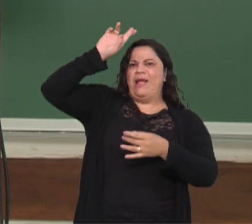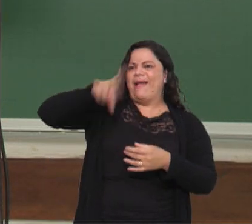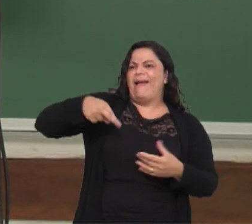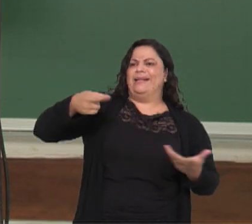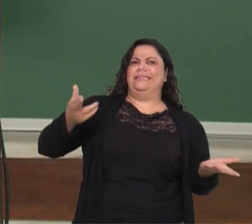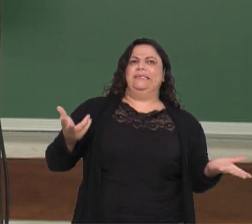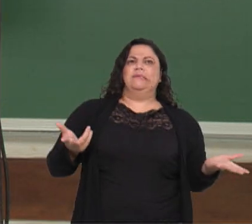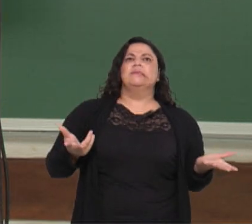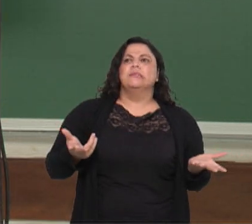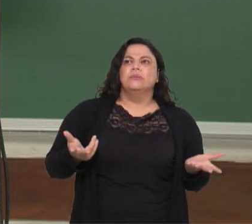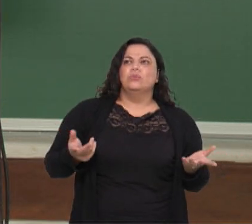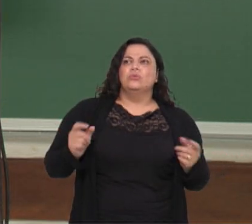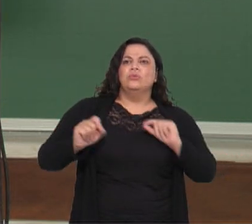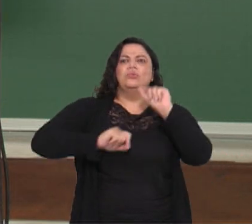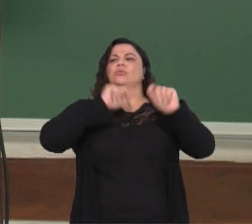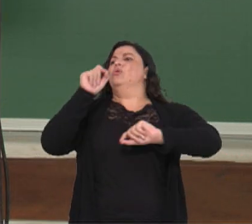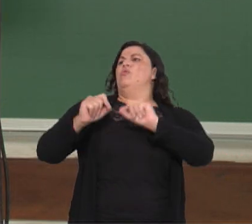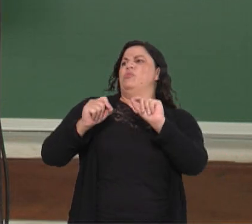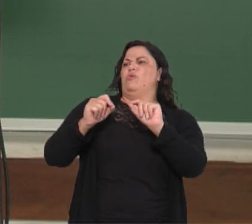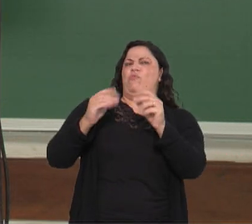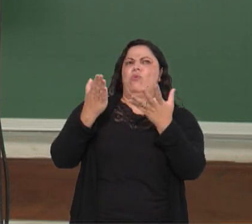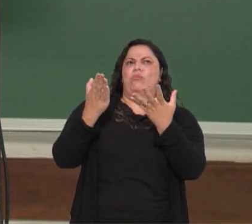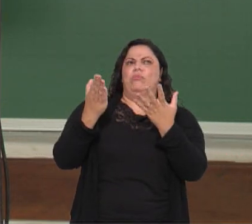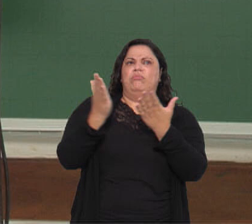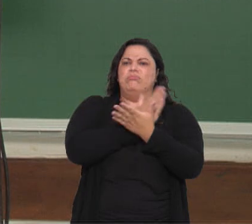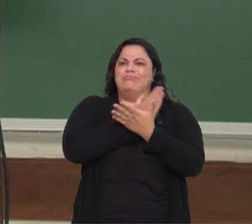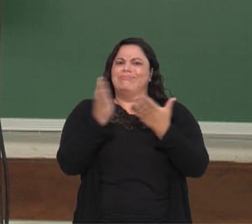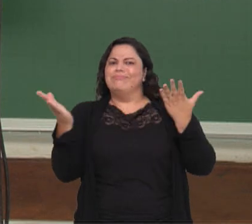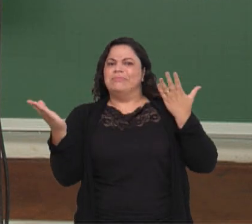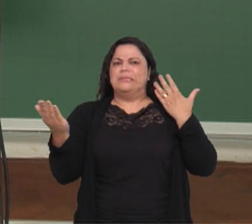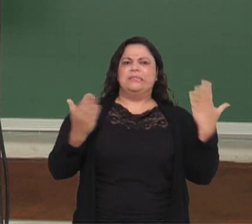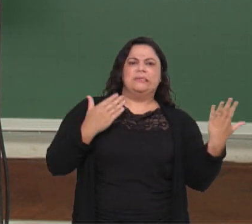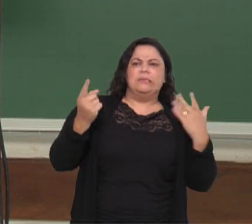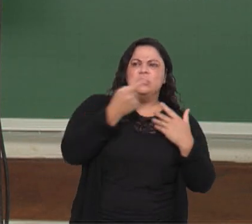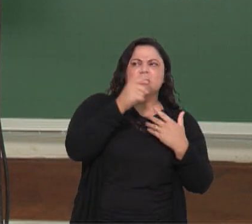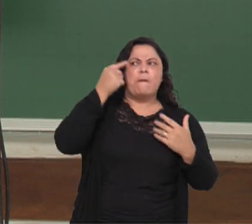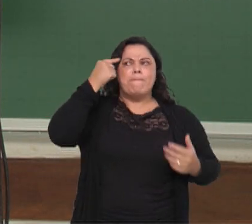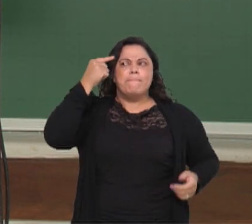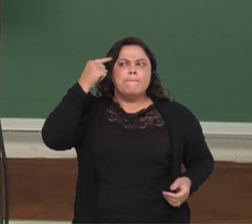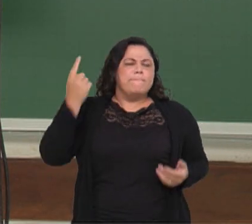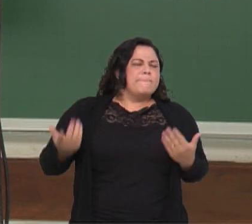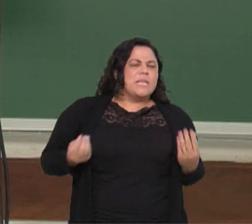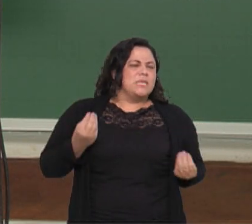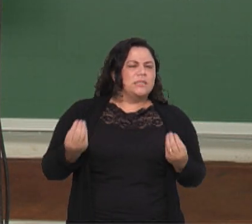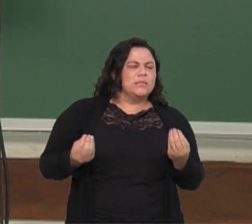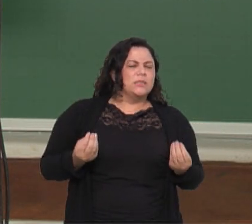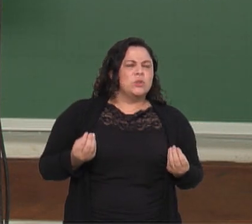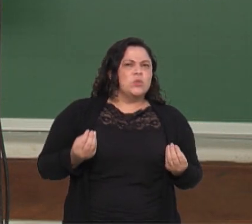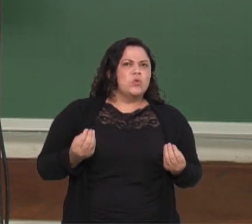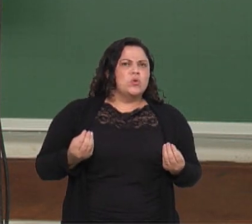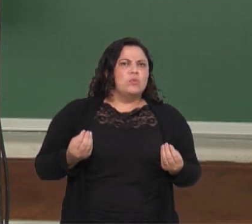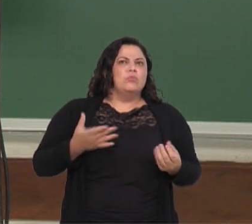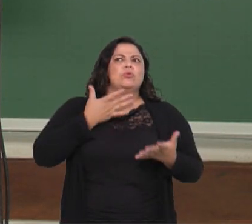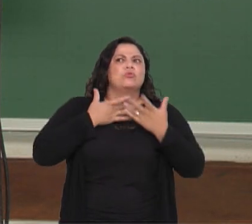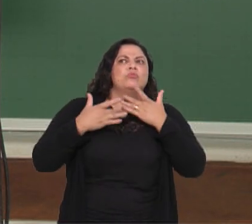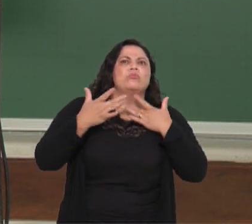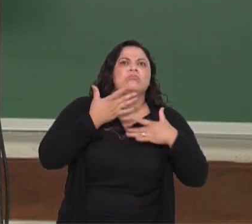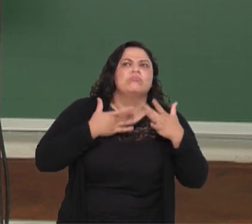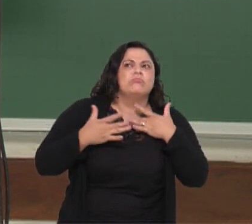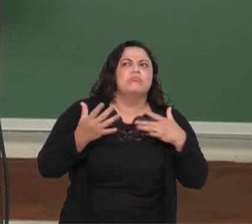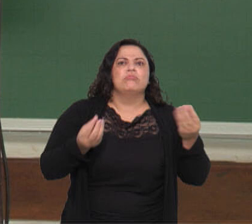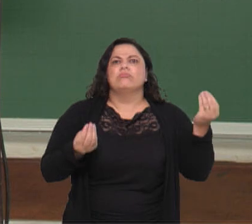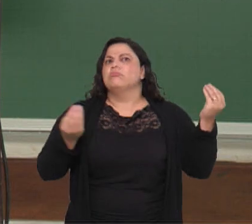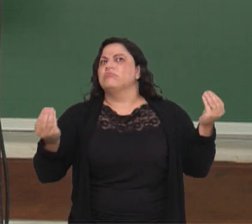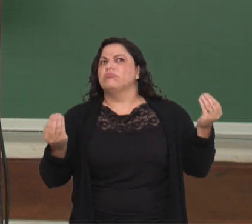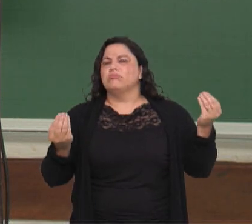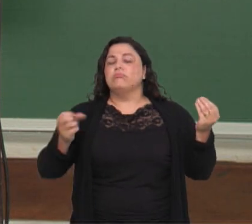se a alma é pura razão, como é que eu vou ter uma parte da alma que não é racional, que é a parte apetitiva? Então, Platão vai dizer o seguinte, sim, a